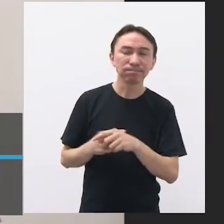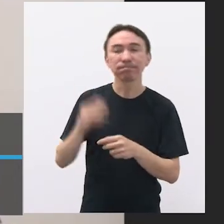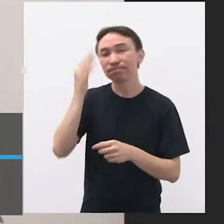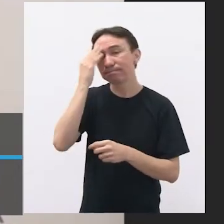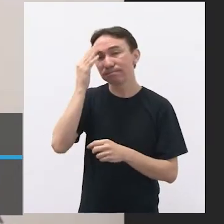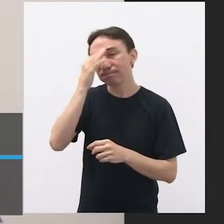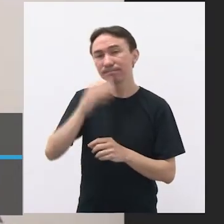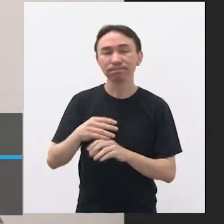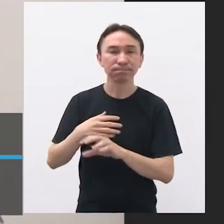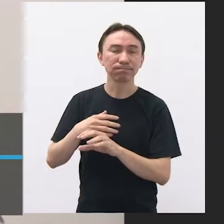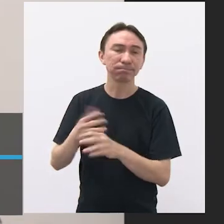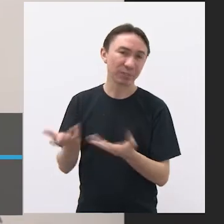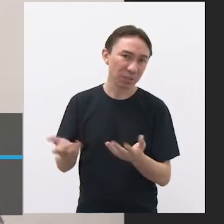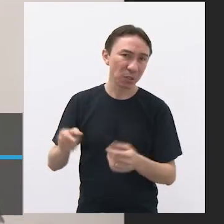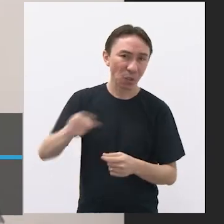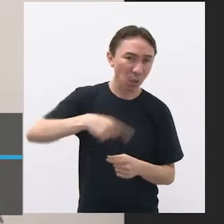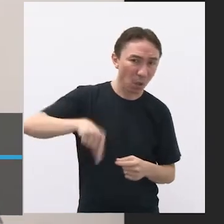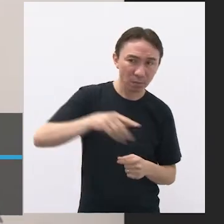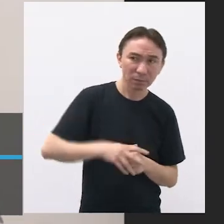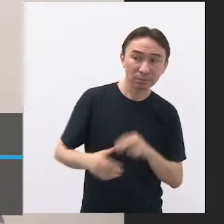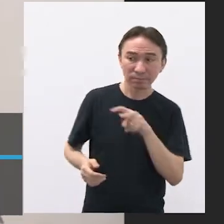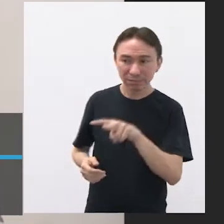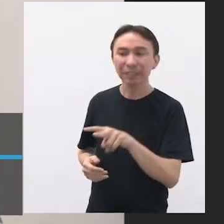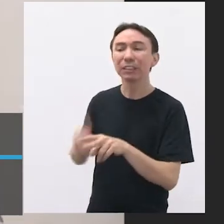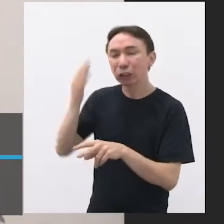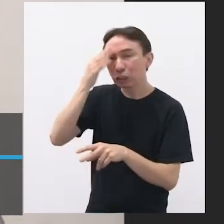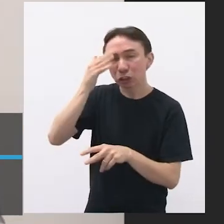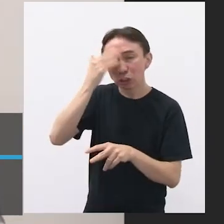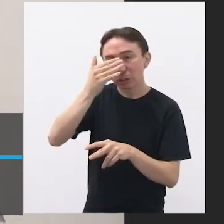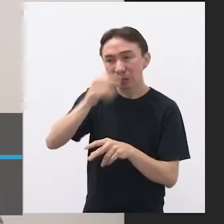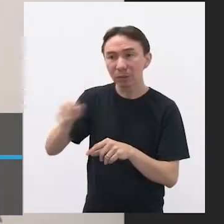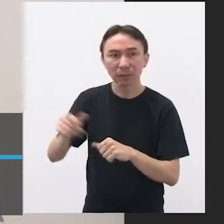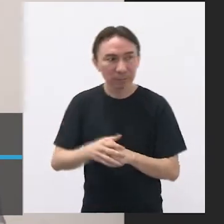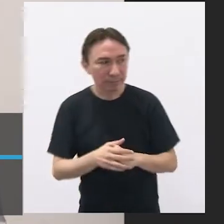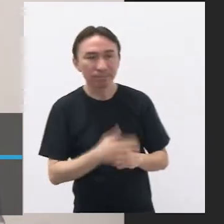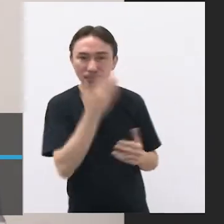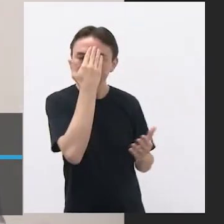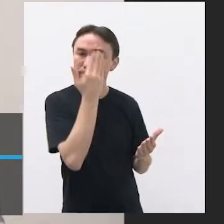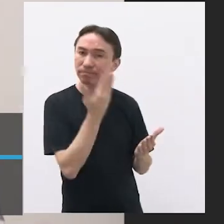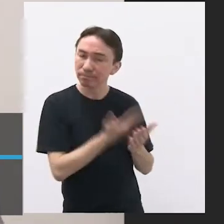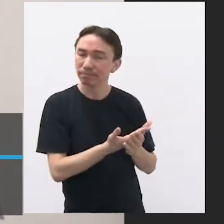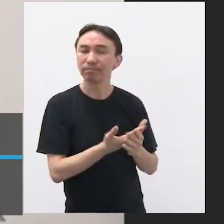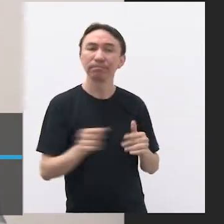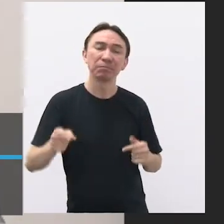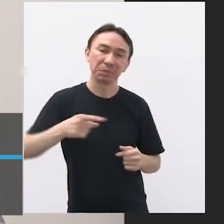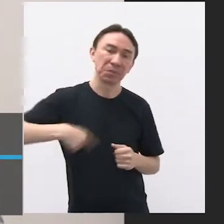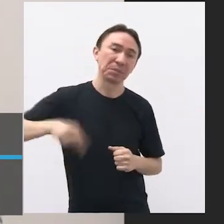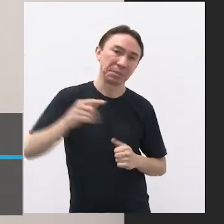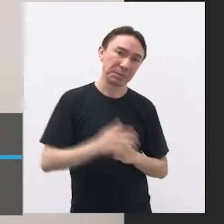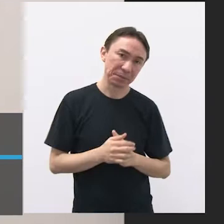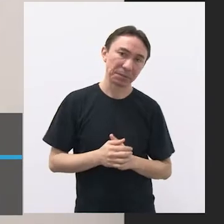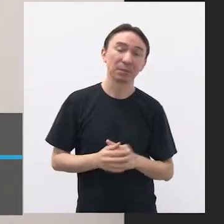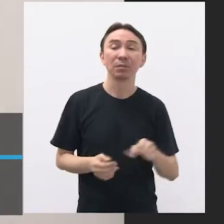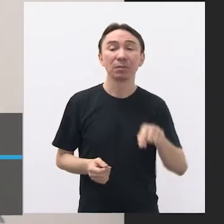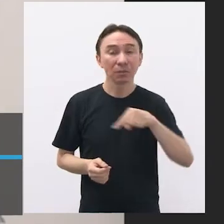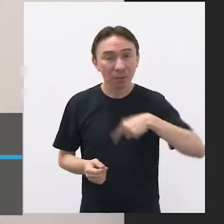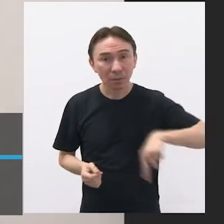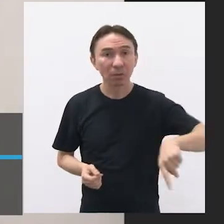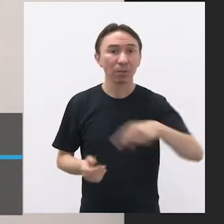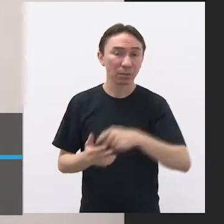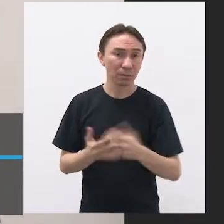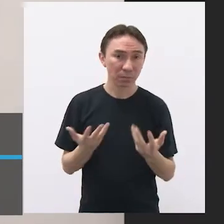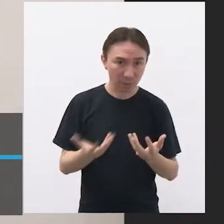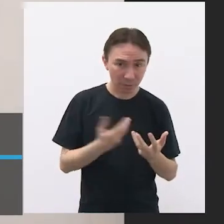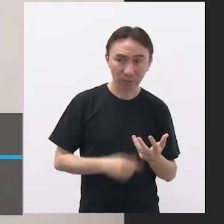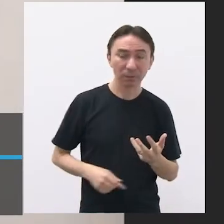ver em nós uma referência. E isso vai ser possível a aprendizagem, que é o nosso papel principal. Nosso papel principal é garantir a